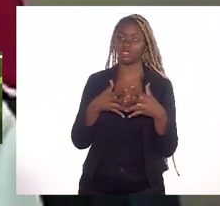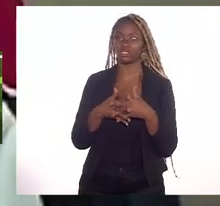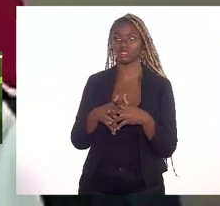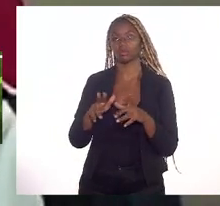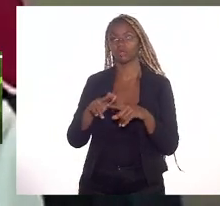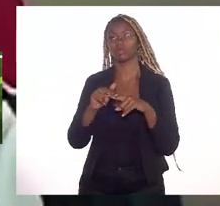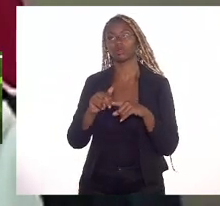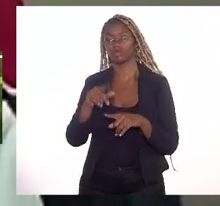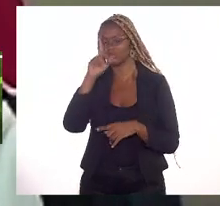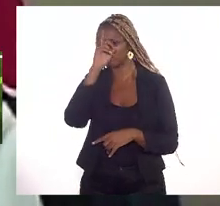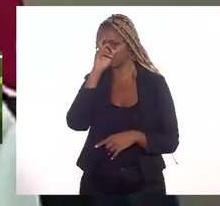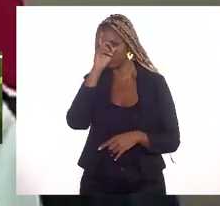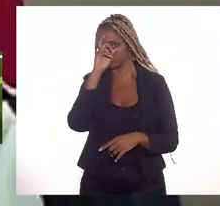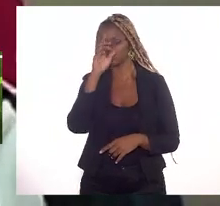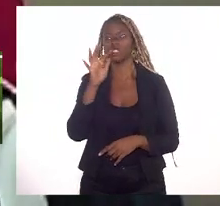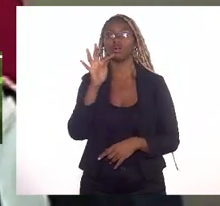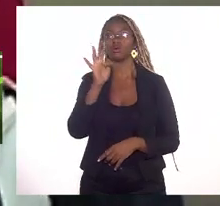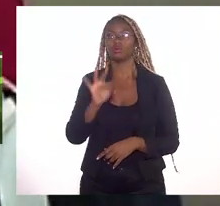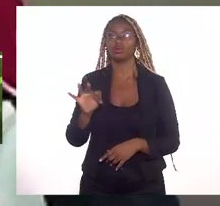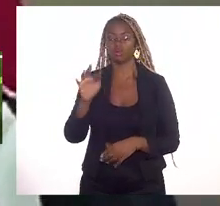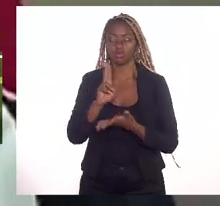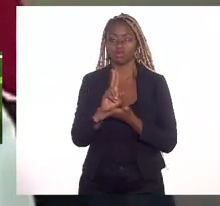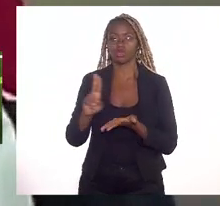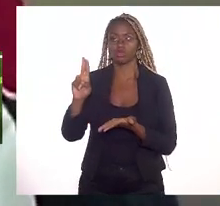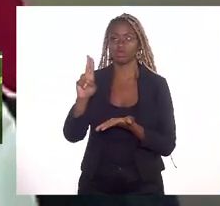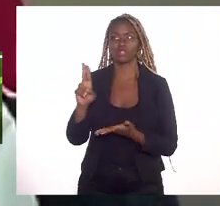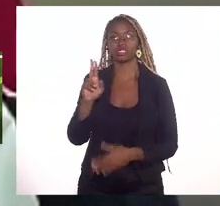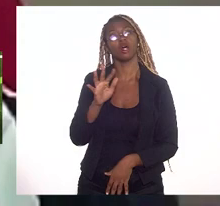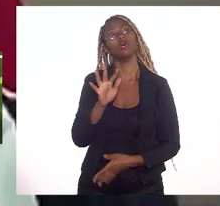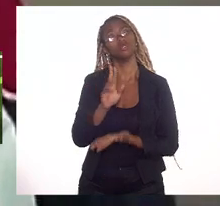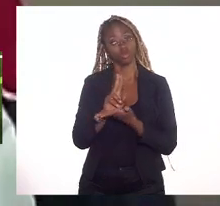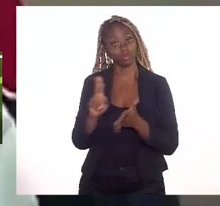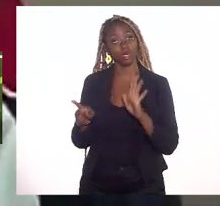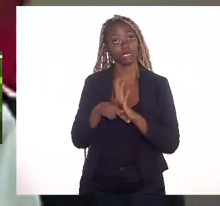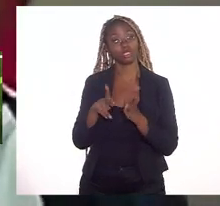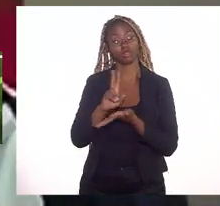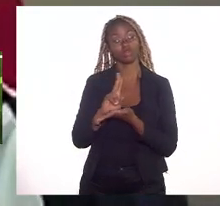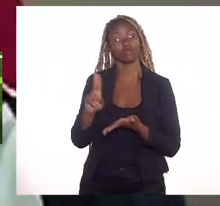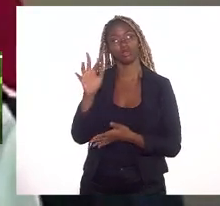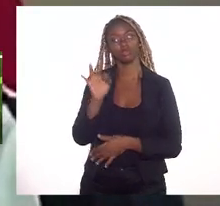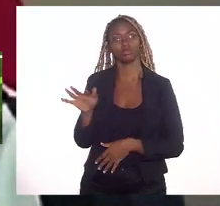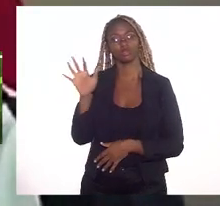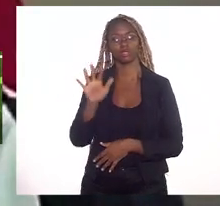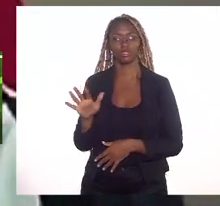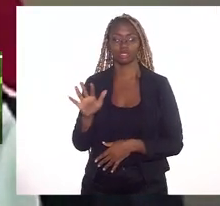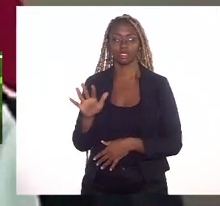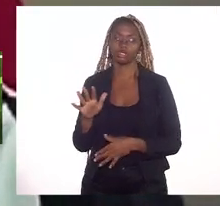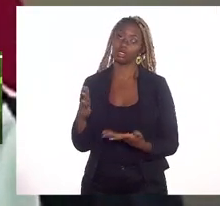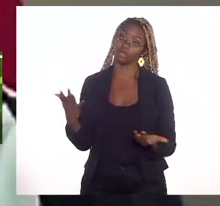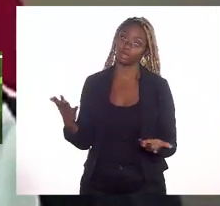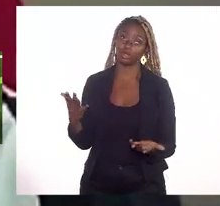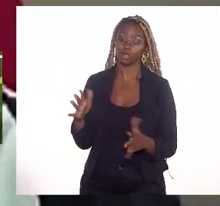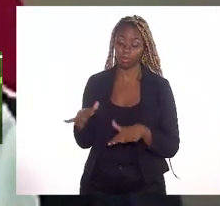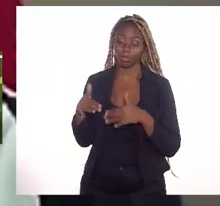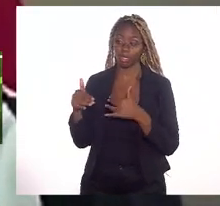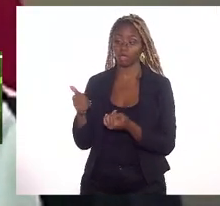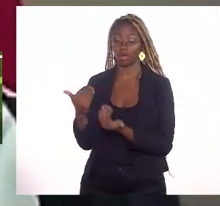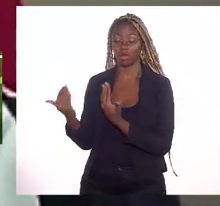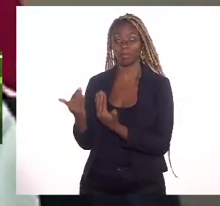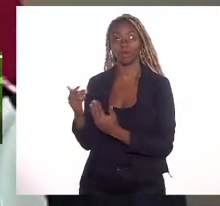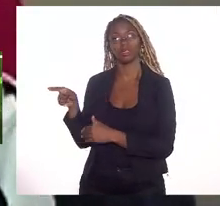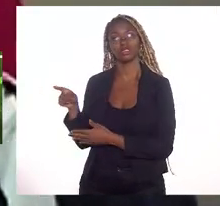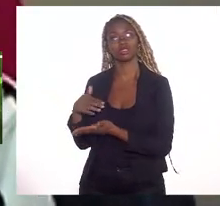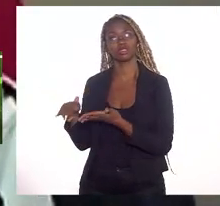hospitais universitários de universidades federais, do que talvez até a própria Secretaria de Saúde. Então,